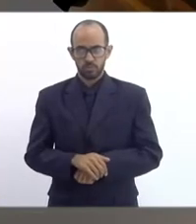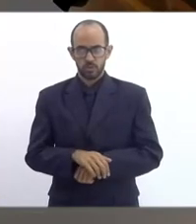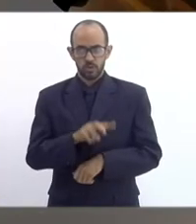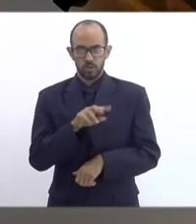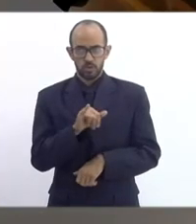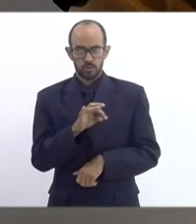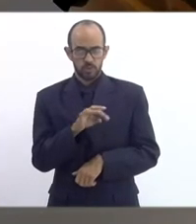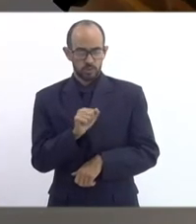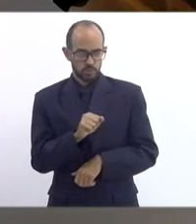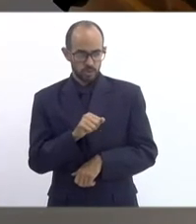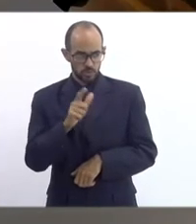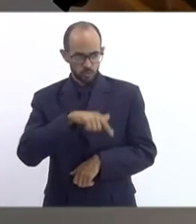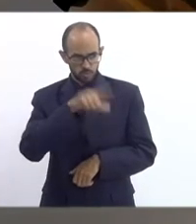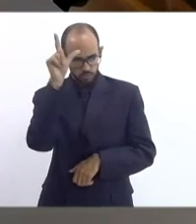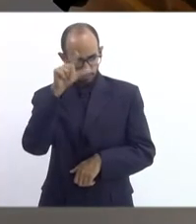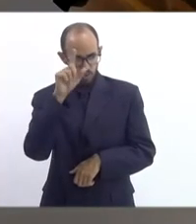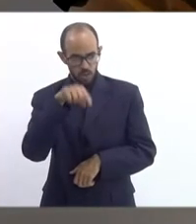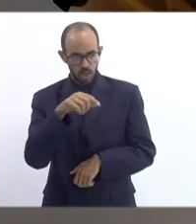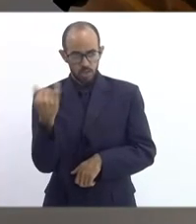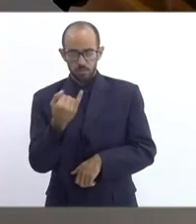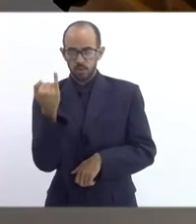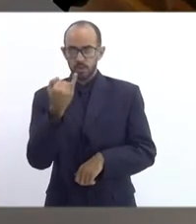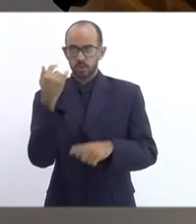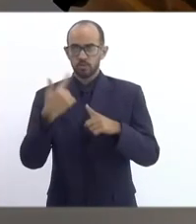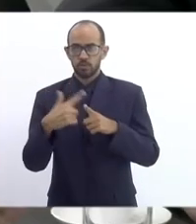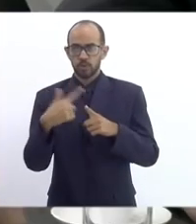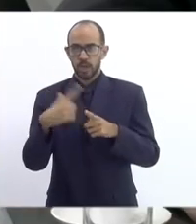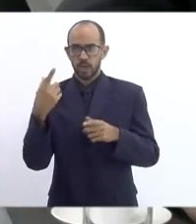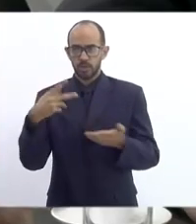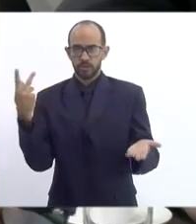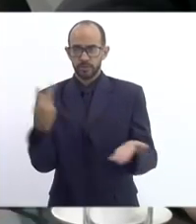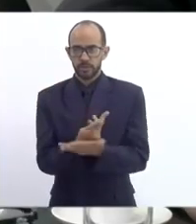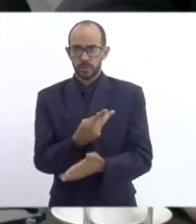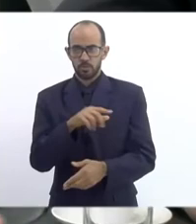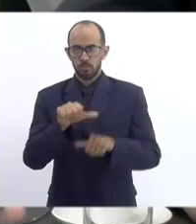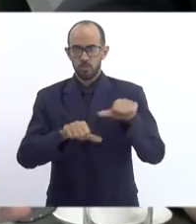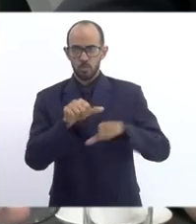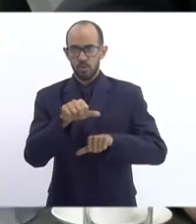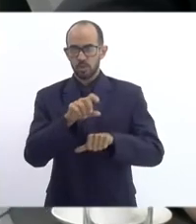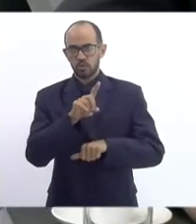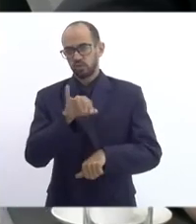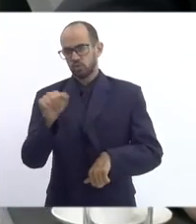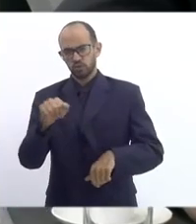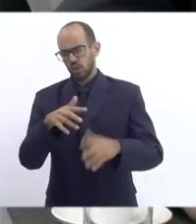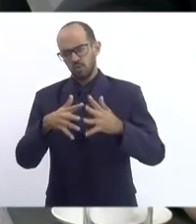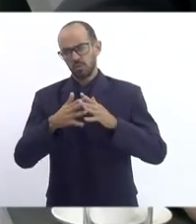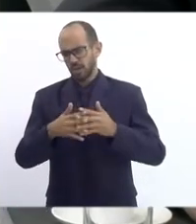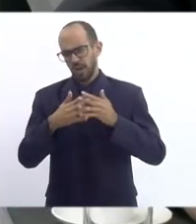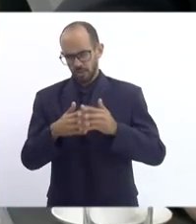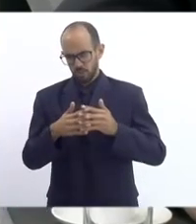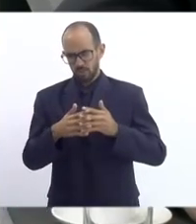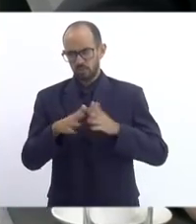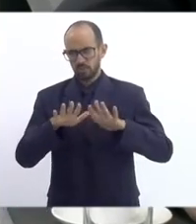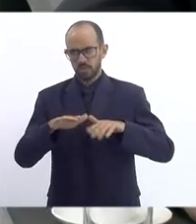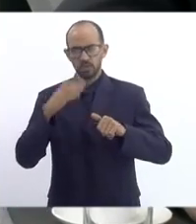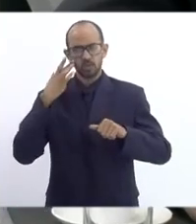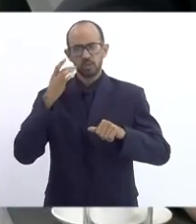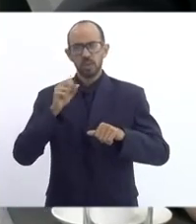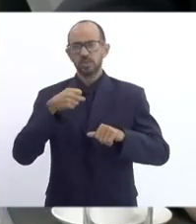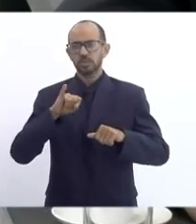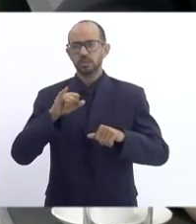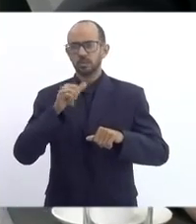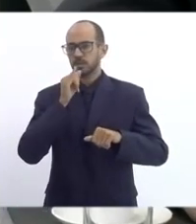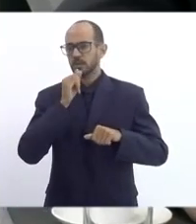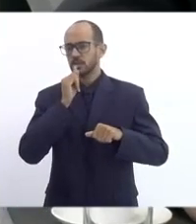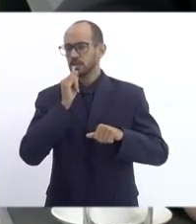é importante. Até porque, em primeiro lugar, esse fato, né, mudar os dias é algo complicado. Mas eu não sei se no projeto, por exemplo,